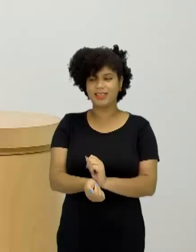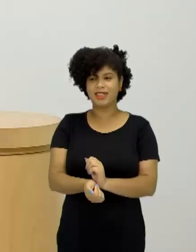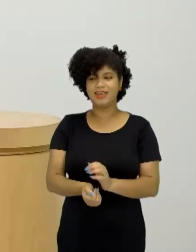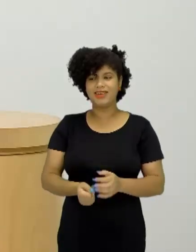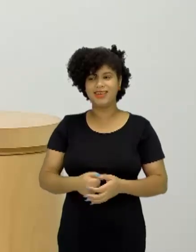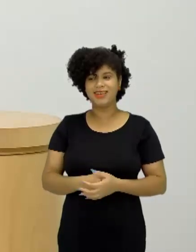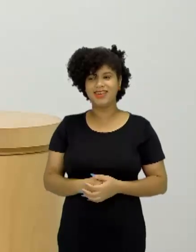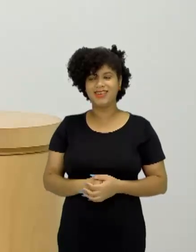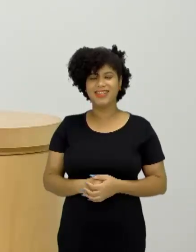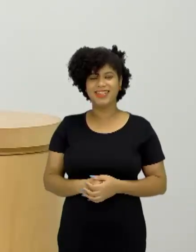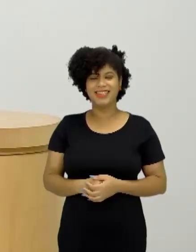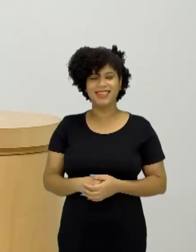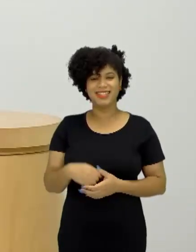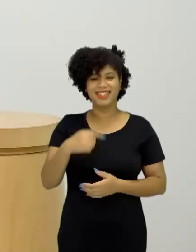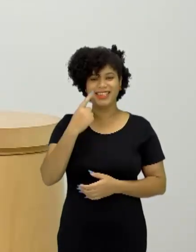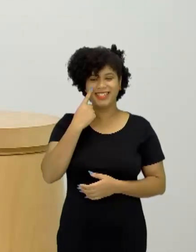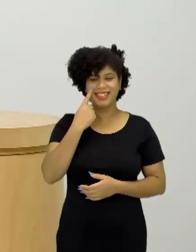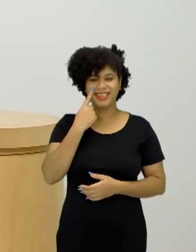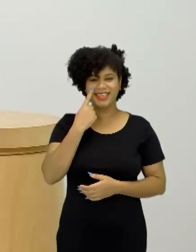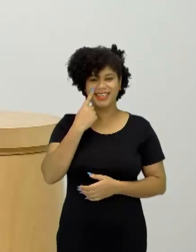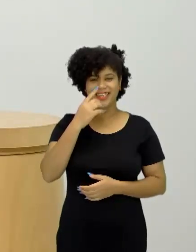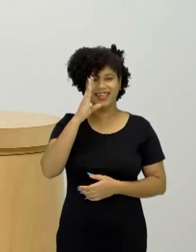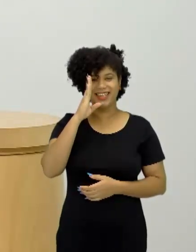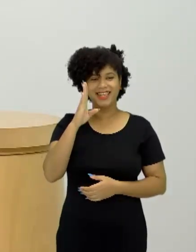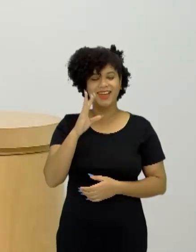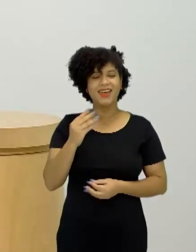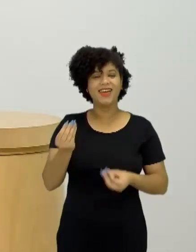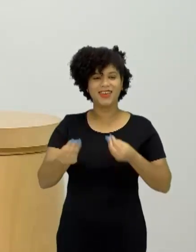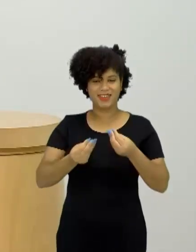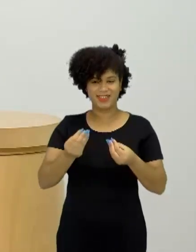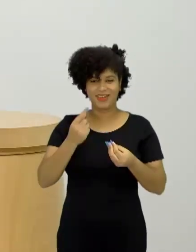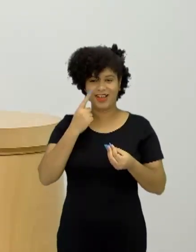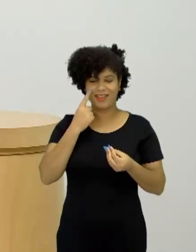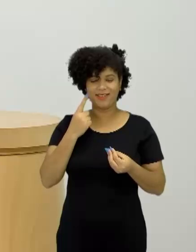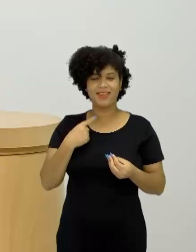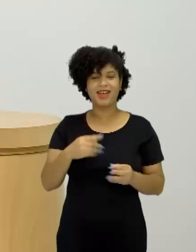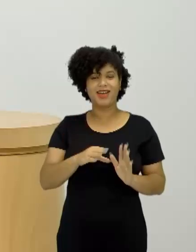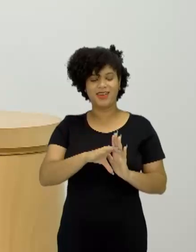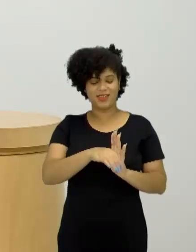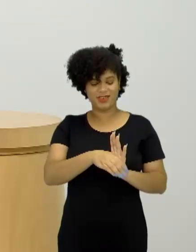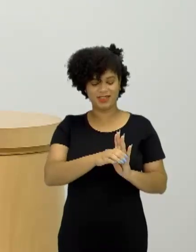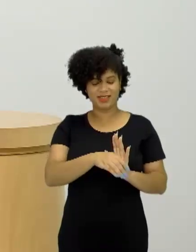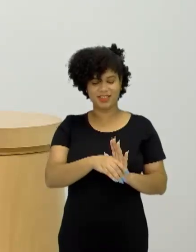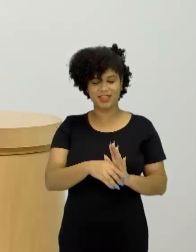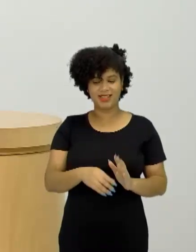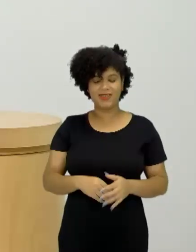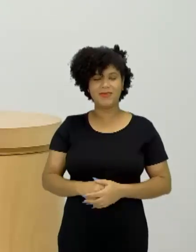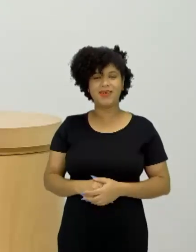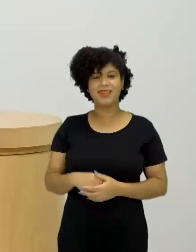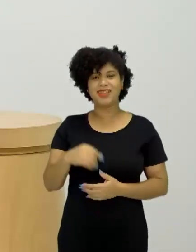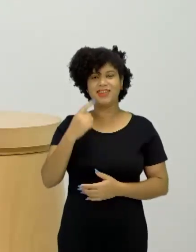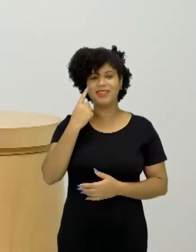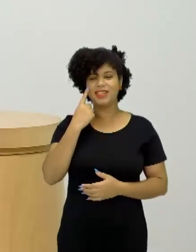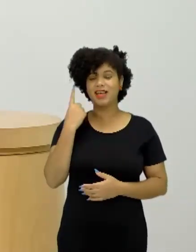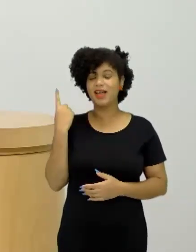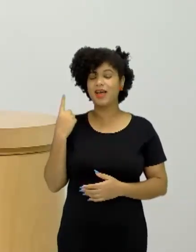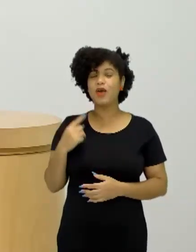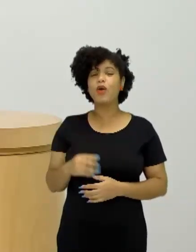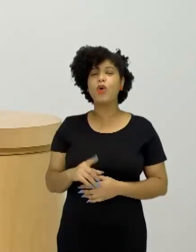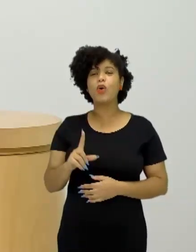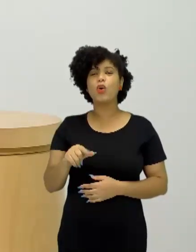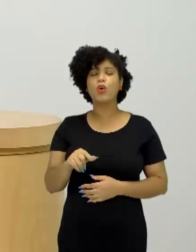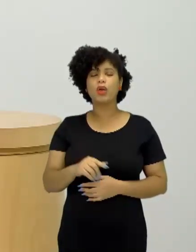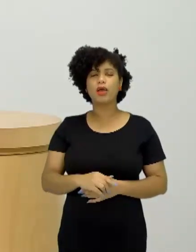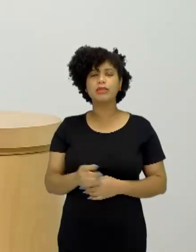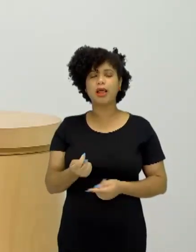e quando a gente fala de escravidão, principalmente, a gente não pode esquecer que há um conceito econômico por trás disso, que muitas vezes